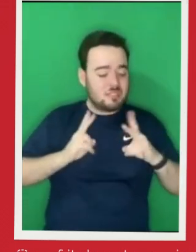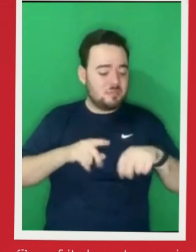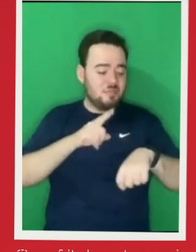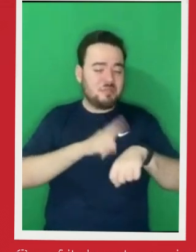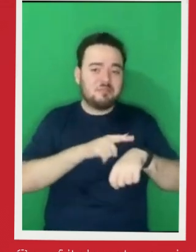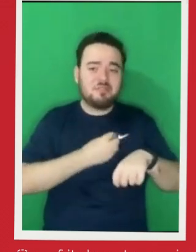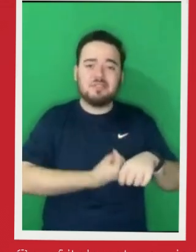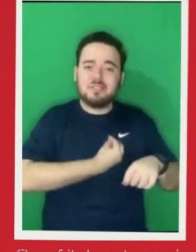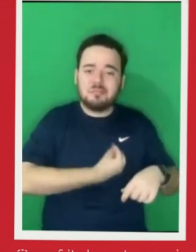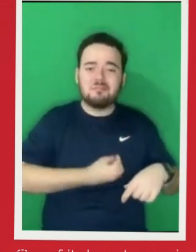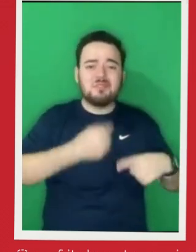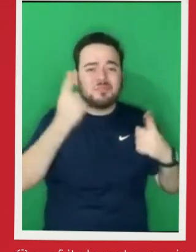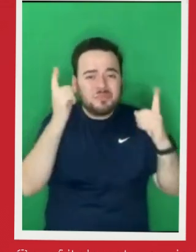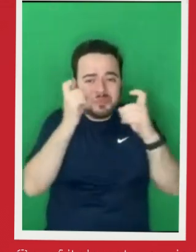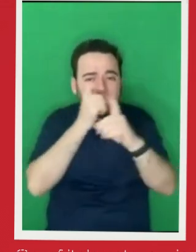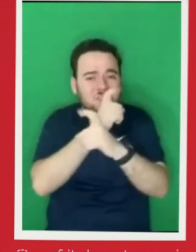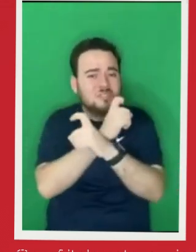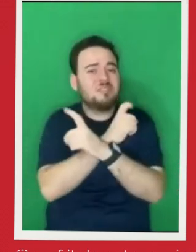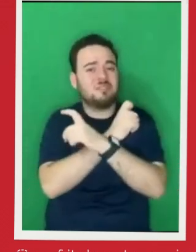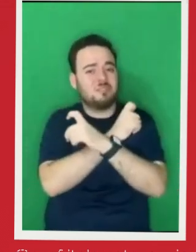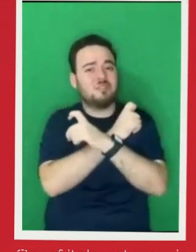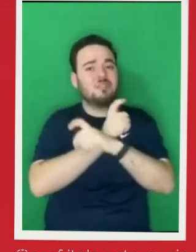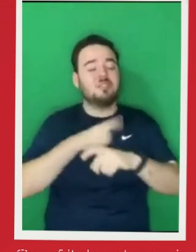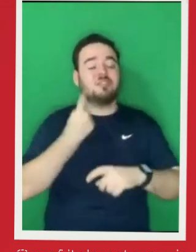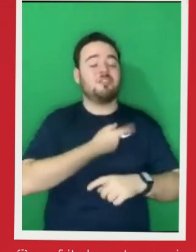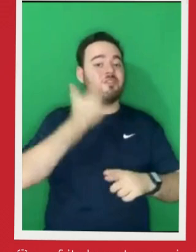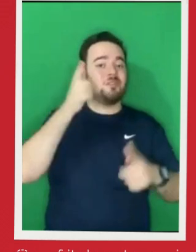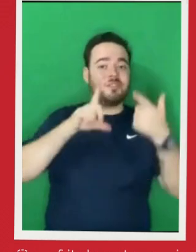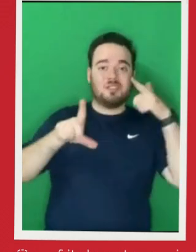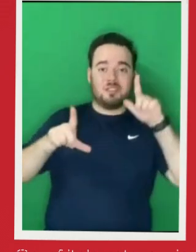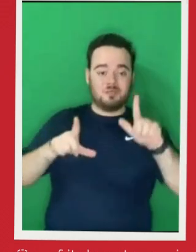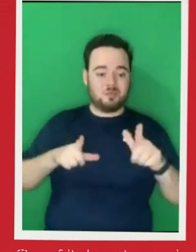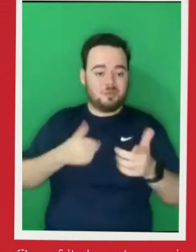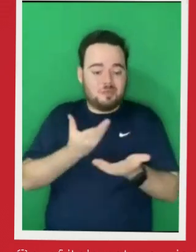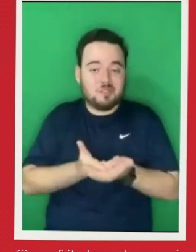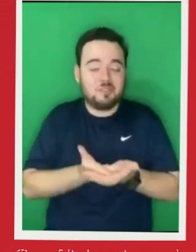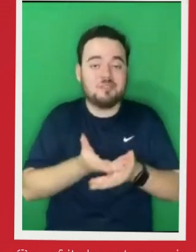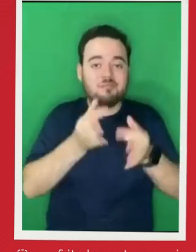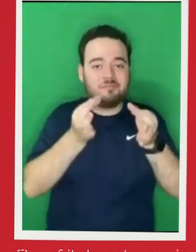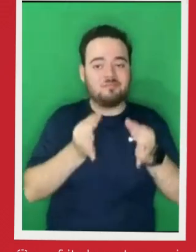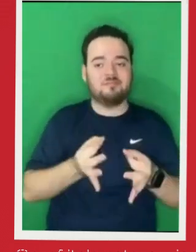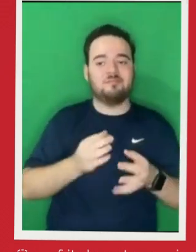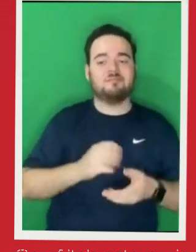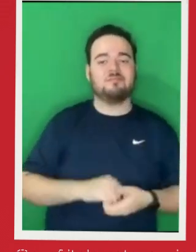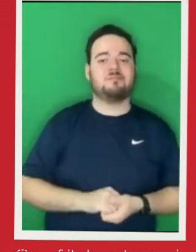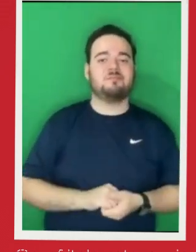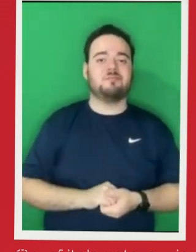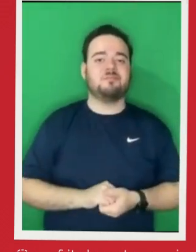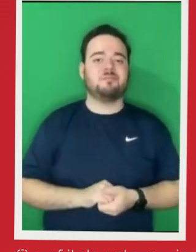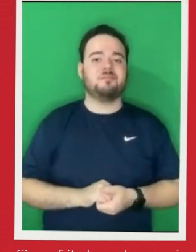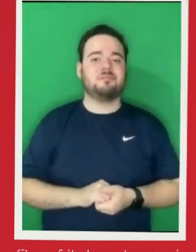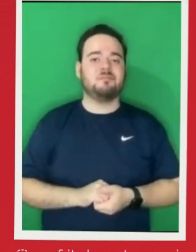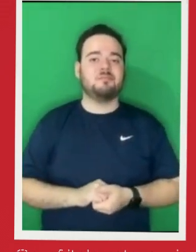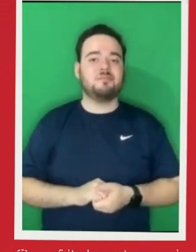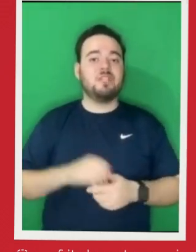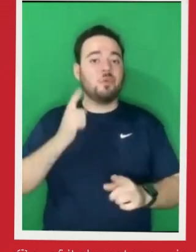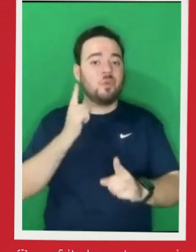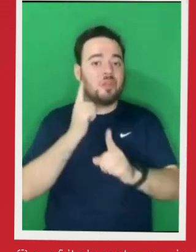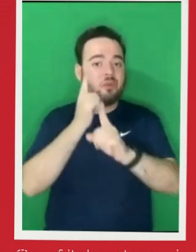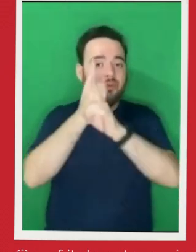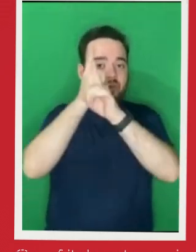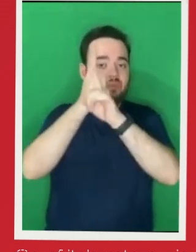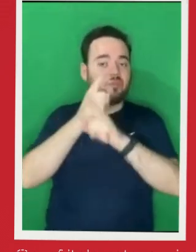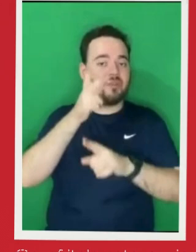a vida. A gente tem que estar naquele momento que a gente consiga mergulhar, isso é muito bonito. A disciplina e liberdade, o encontro com a escuta